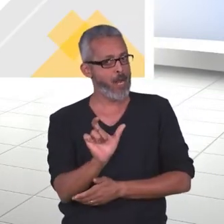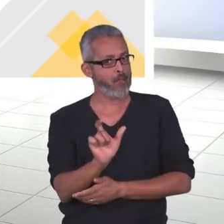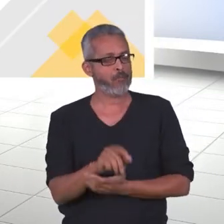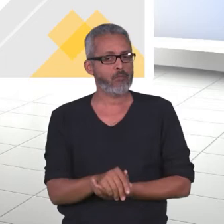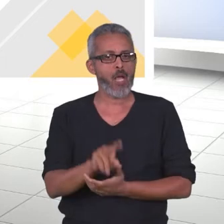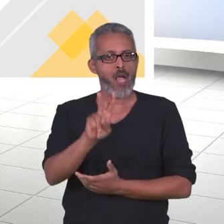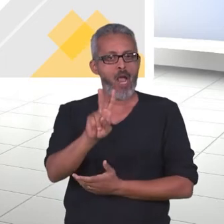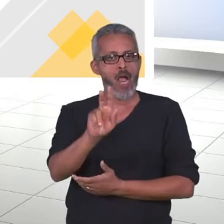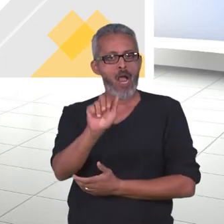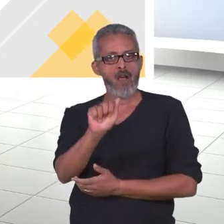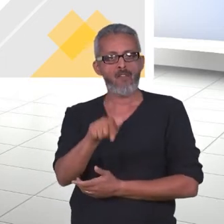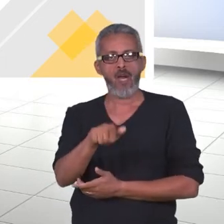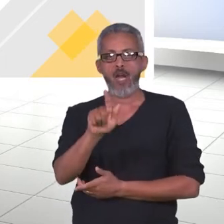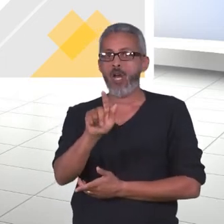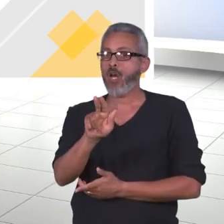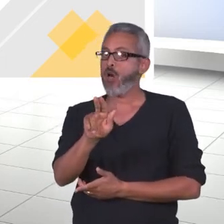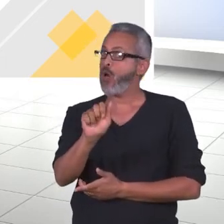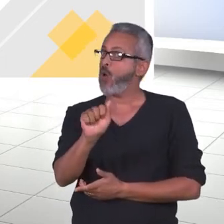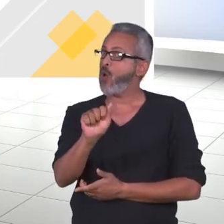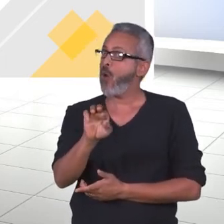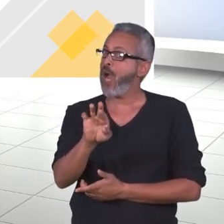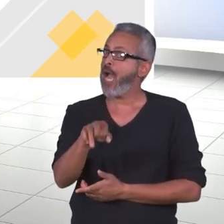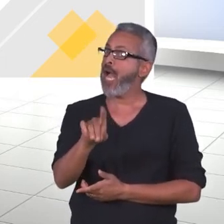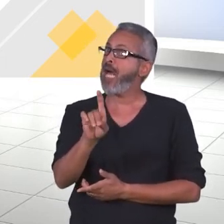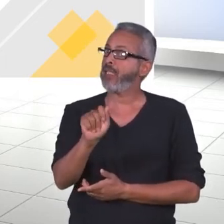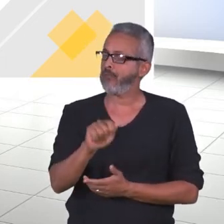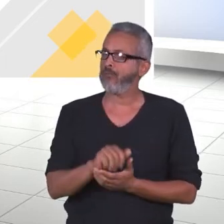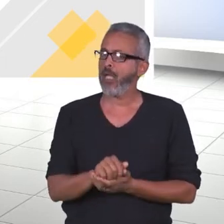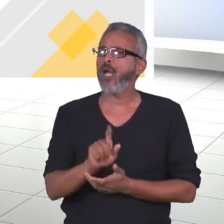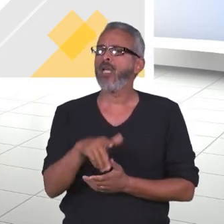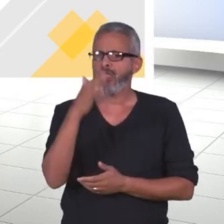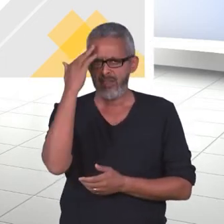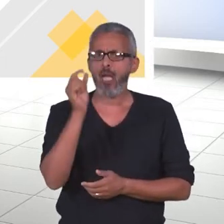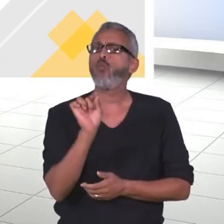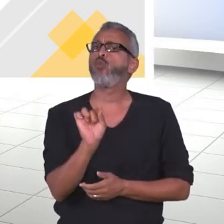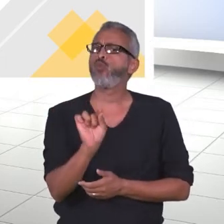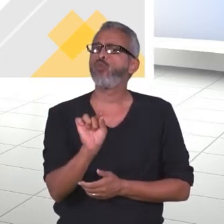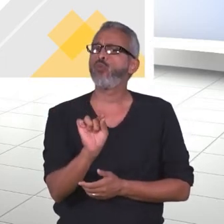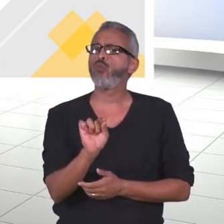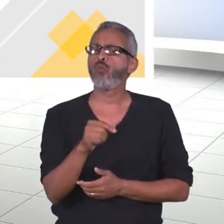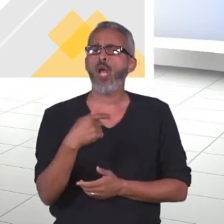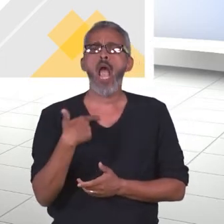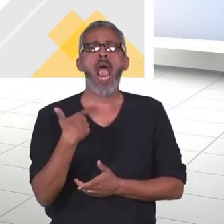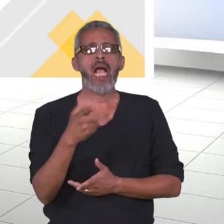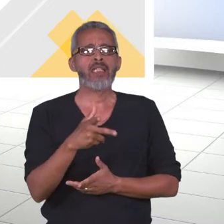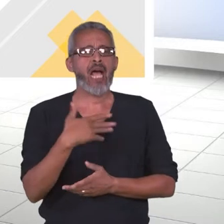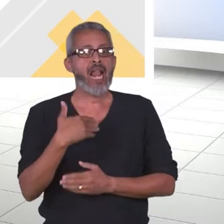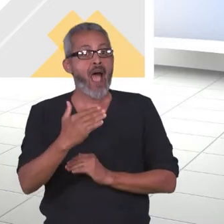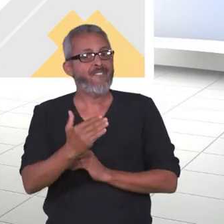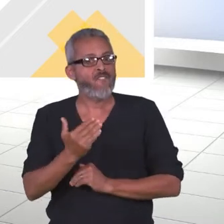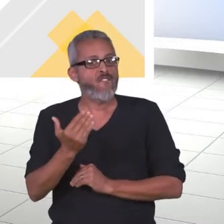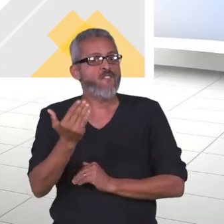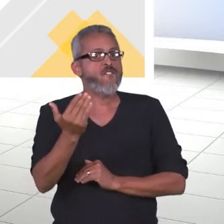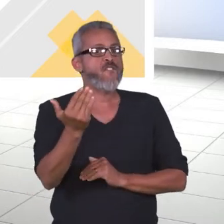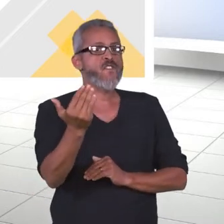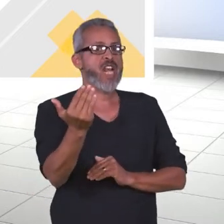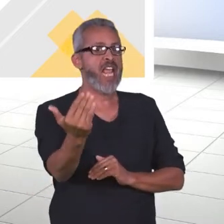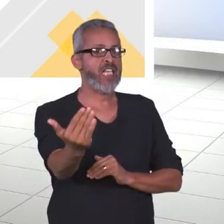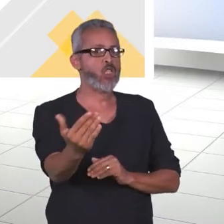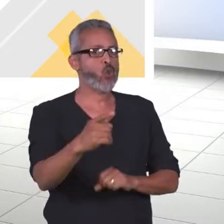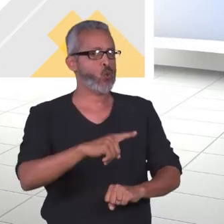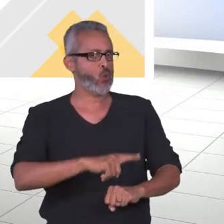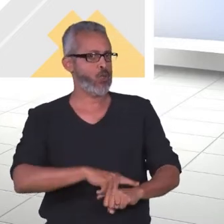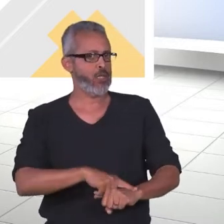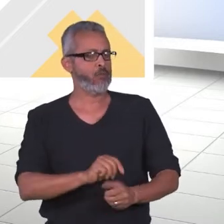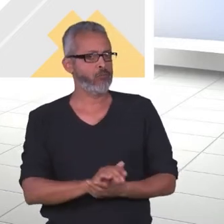da palavra vanguarda. Você sabe o que é ser vanguardista? Ser vanguardista é estar à frente do